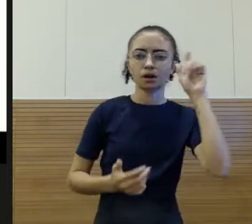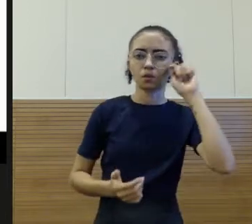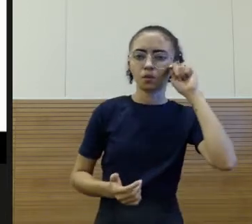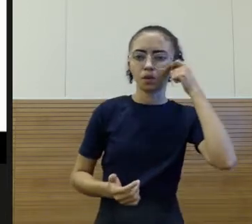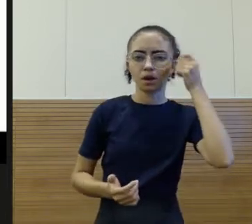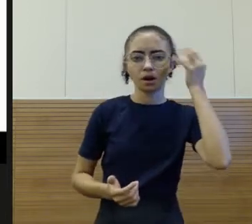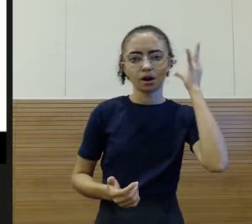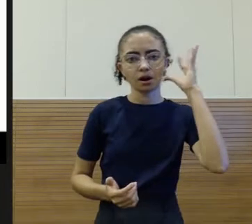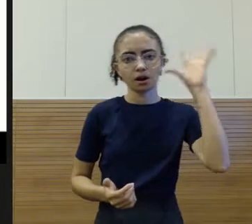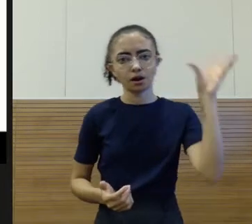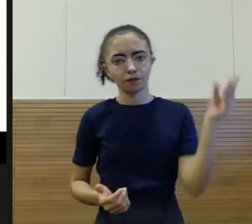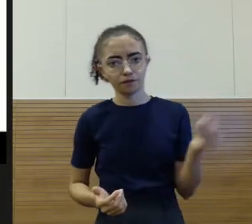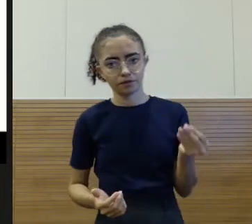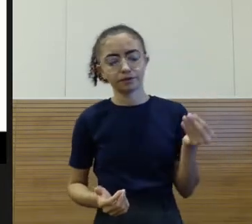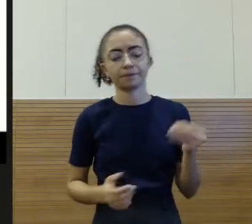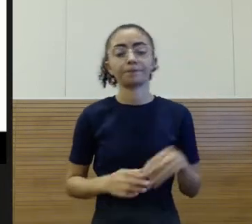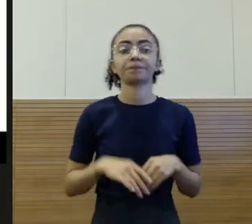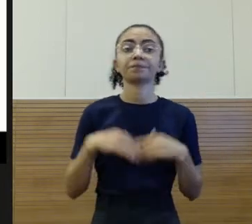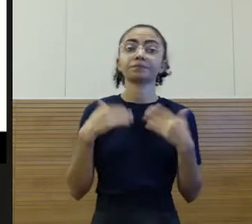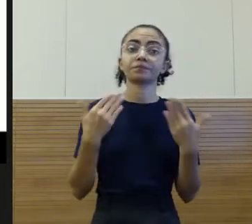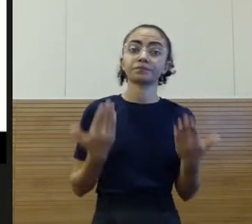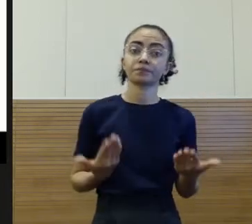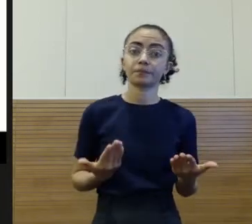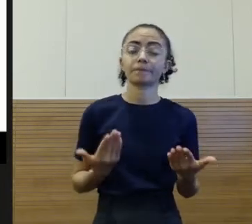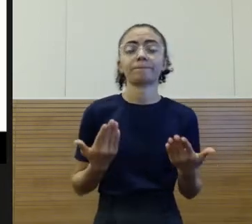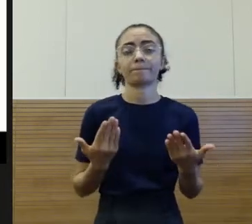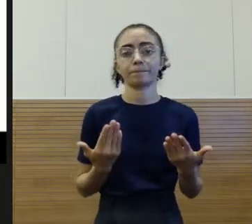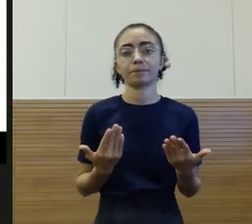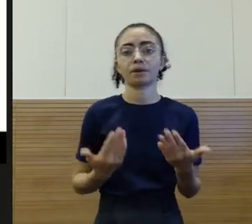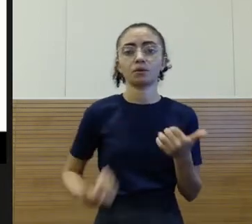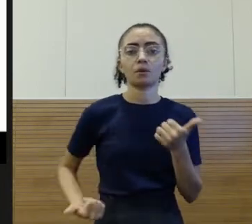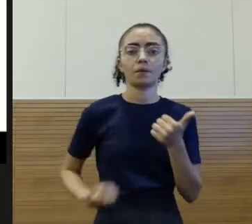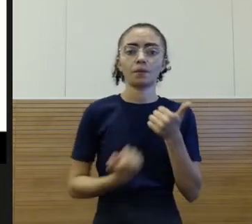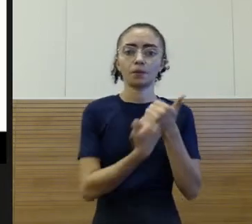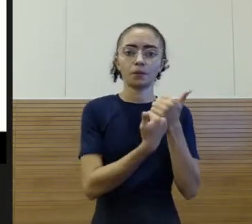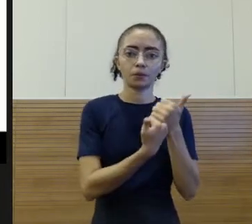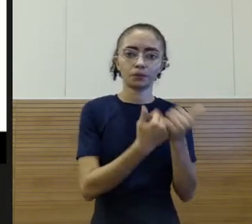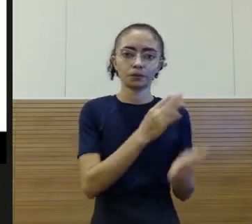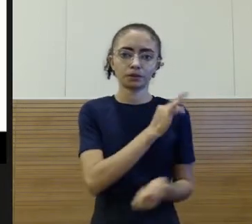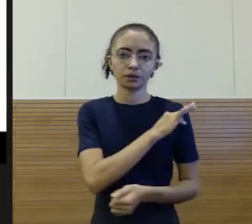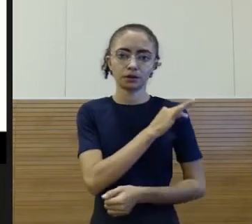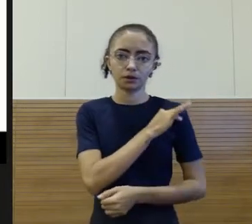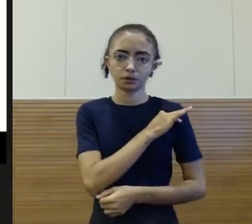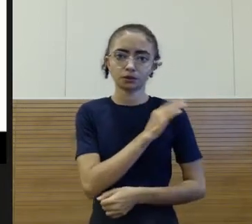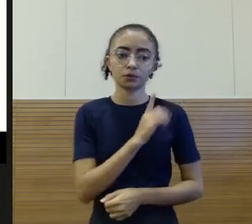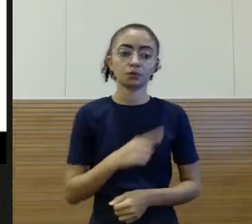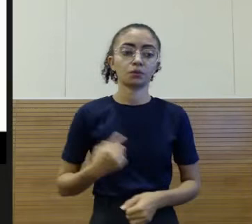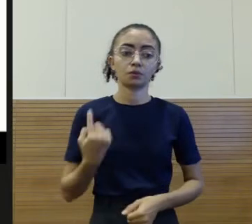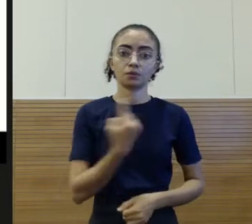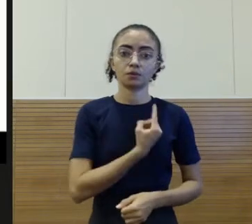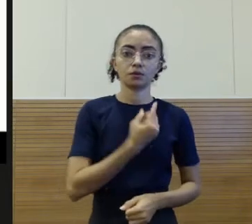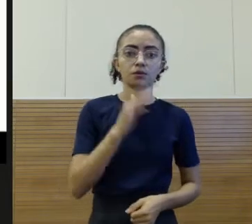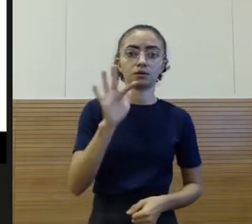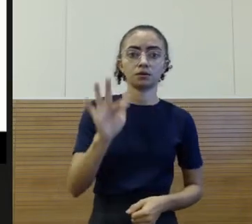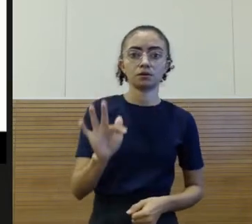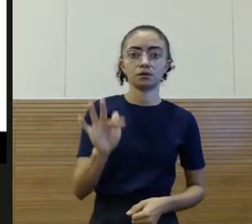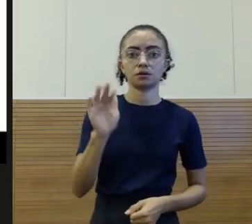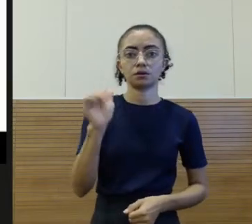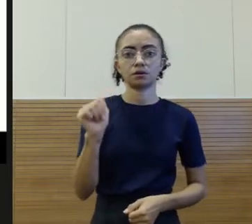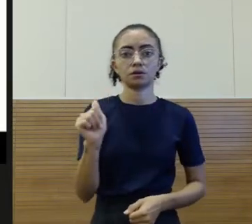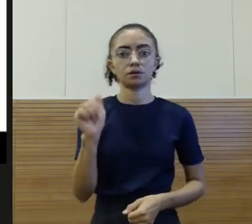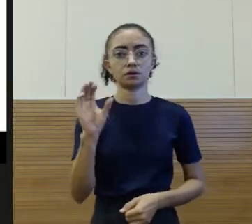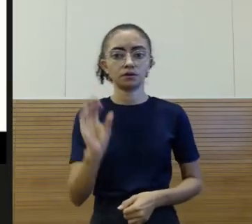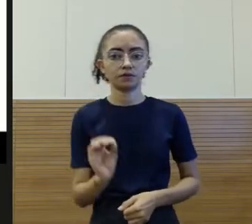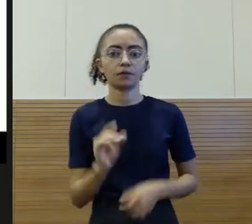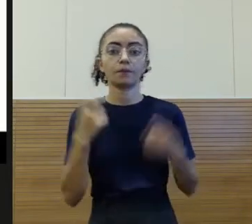aqui, o que nós queremos dizer é que, a nível de apoio técnico, nós, na FAO, tivemos